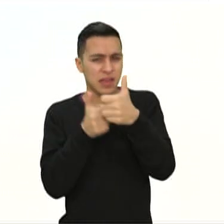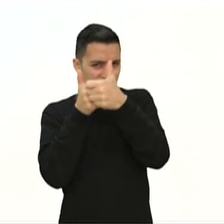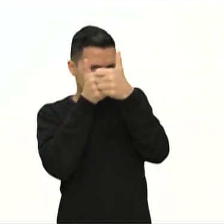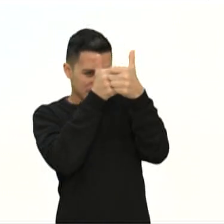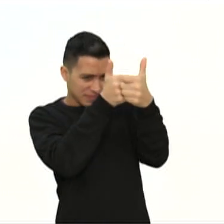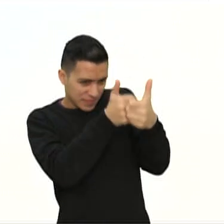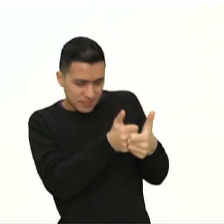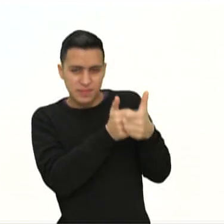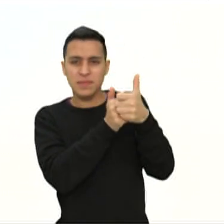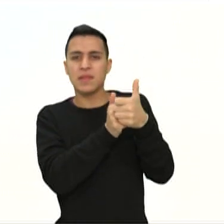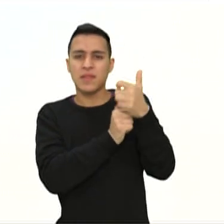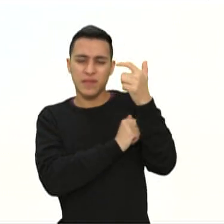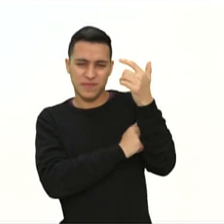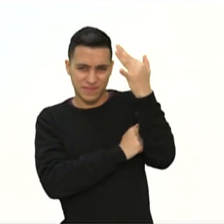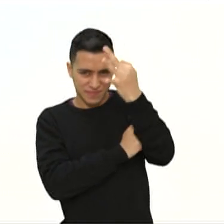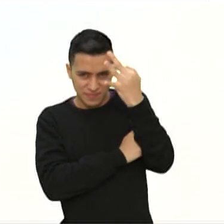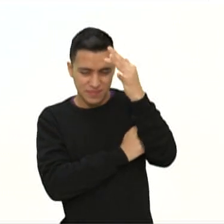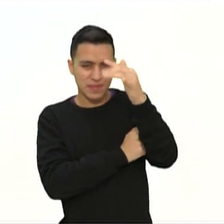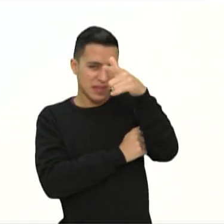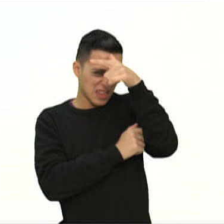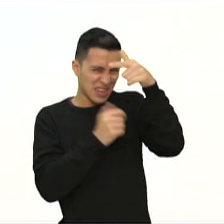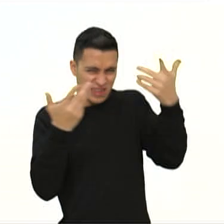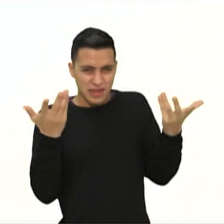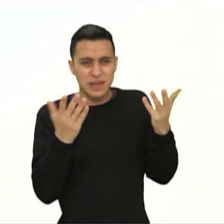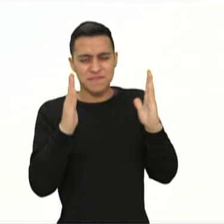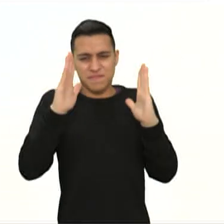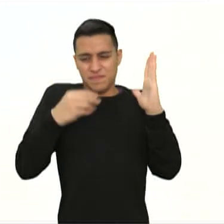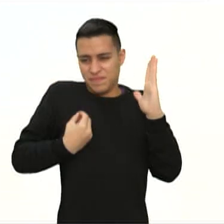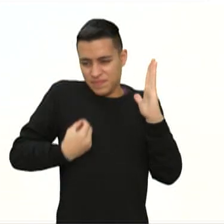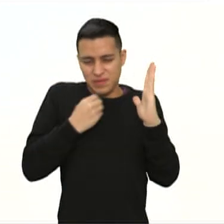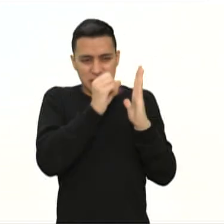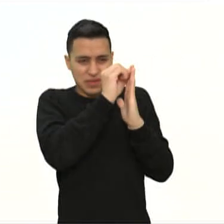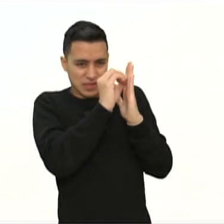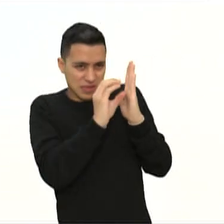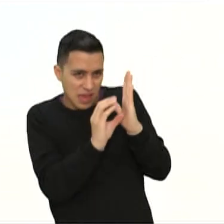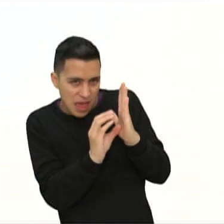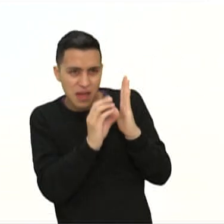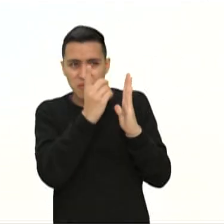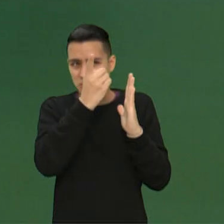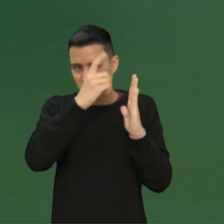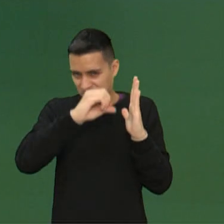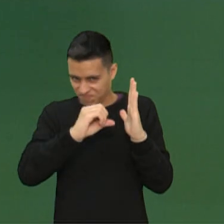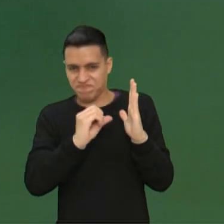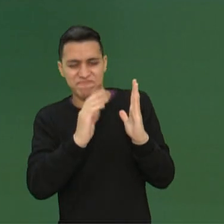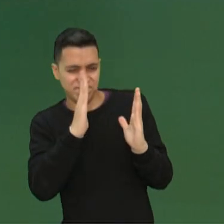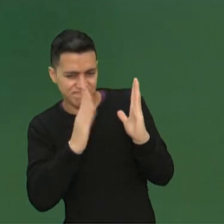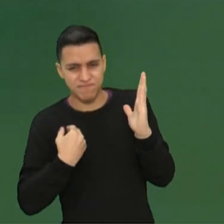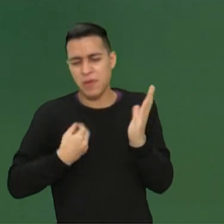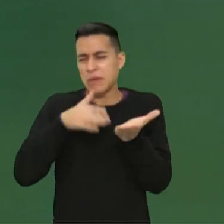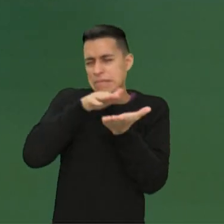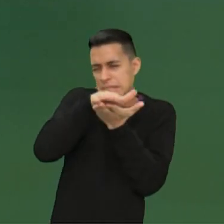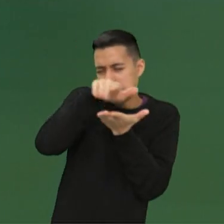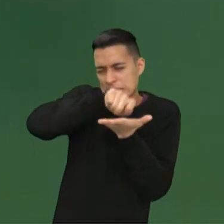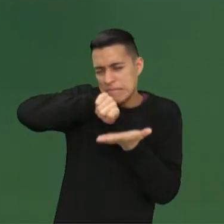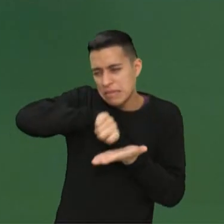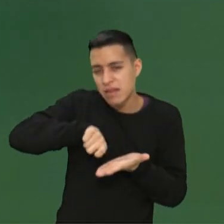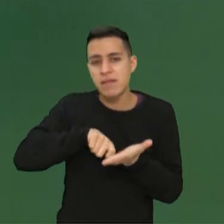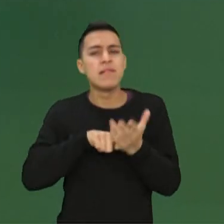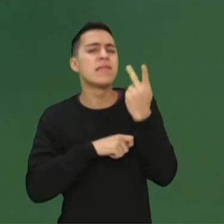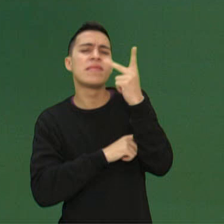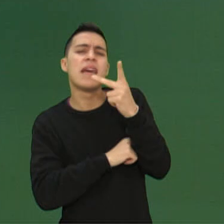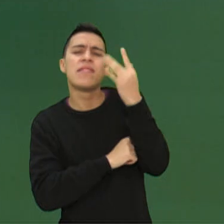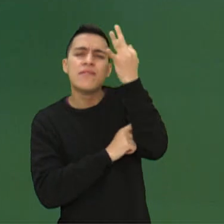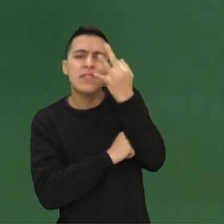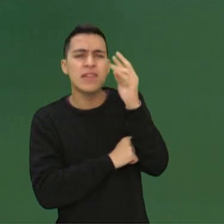ali entre o século XVIII e o século XIX, né? Produziu mais no início do século XIX, tá? E a gente vai ter na filosofia do Hegel